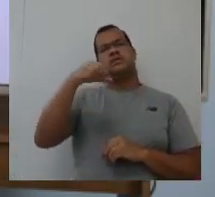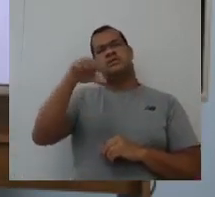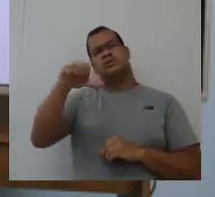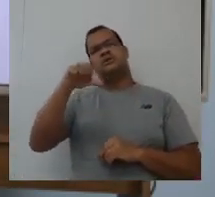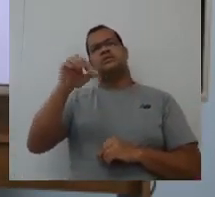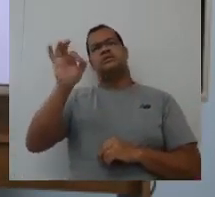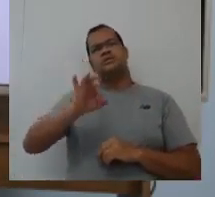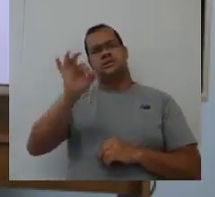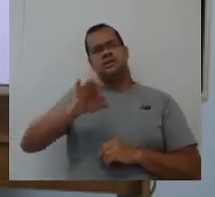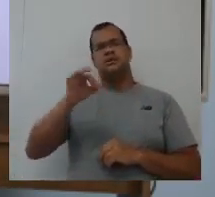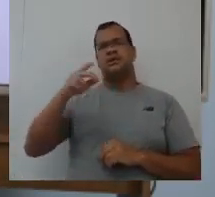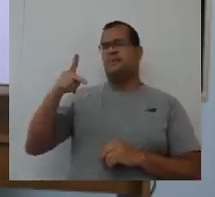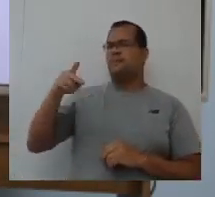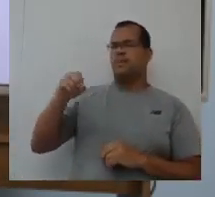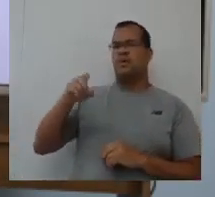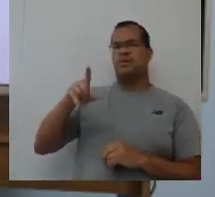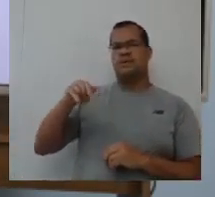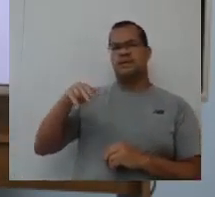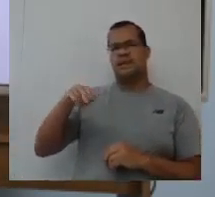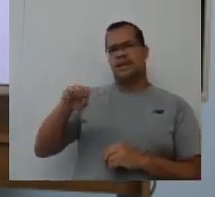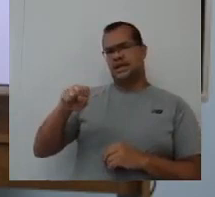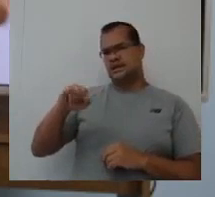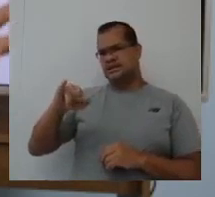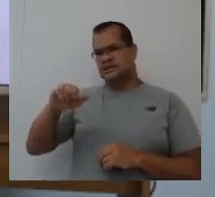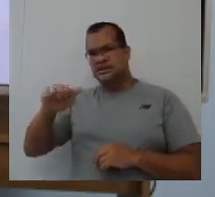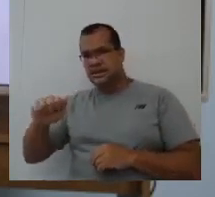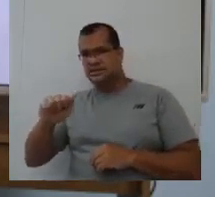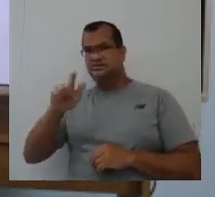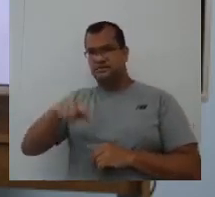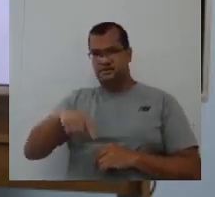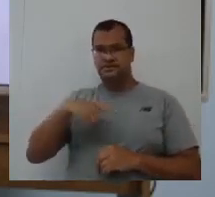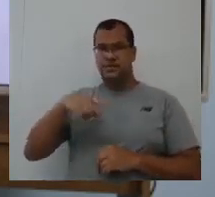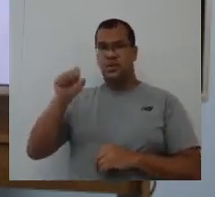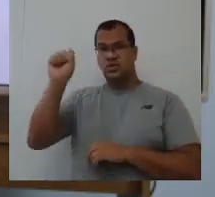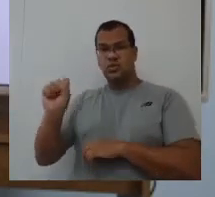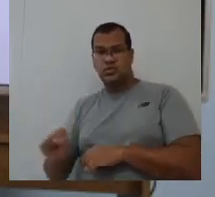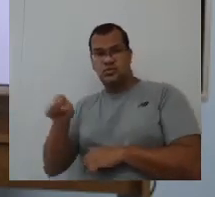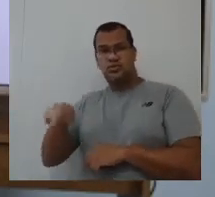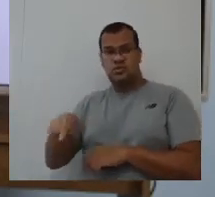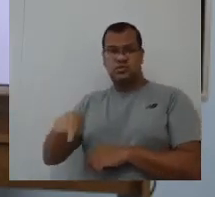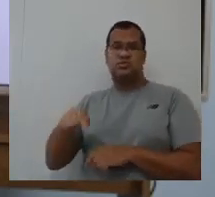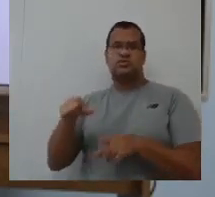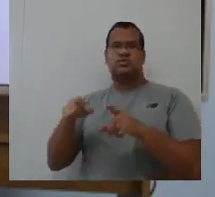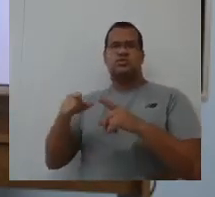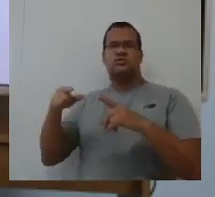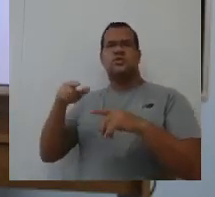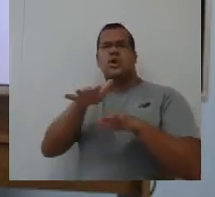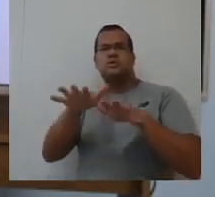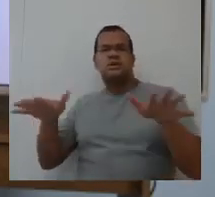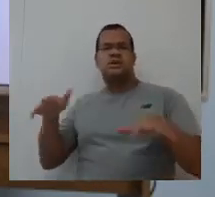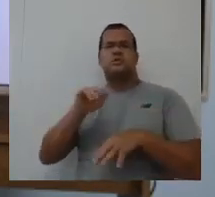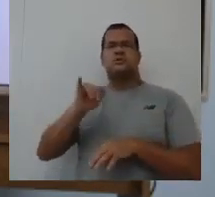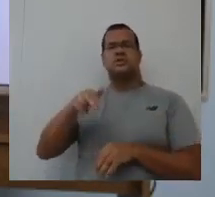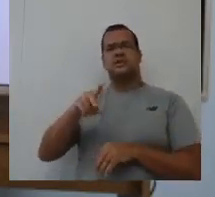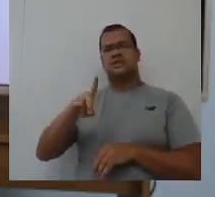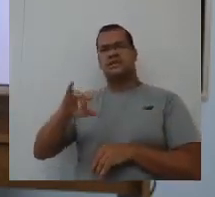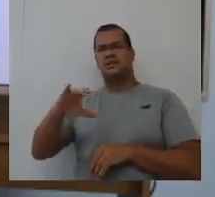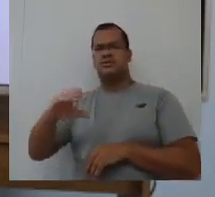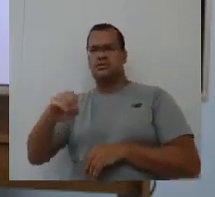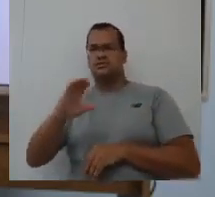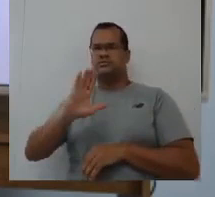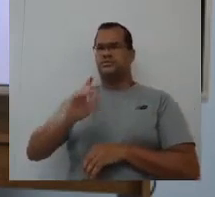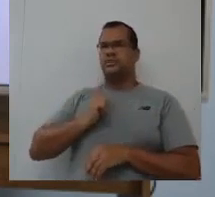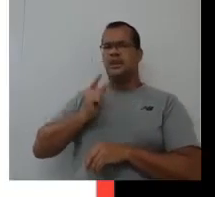98,9% da Polinésia, que são aquelas ilhas que ficam no sul do Pacífico, junto com o Oceano Índico, né? Então, aqui a gente